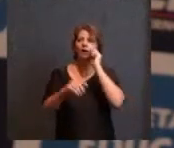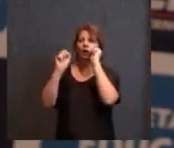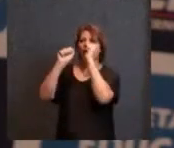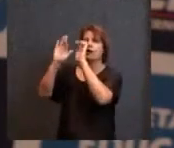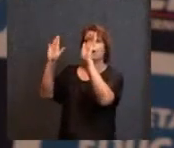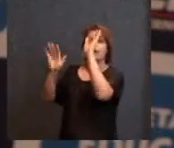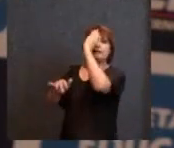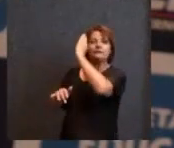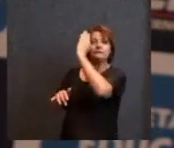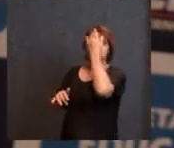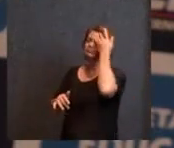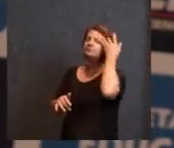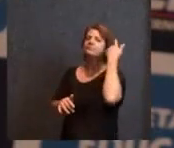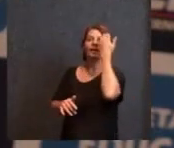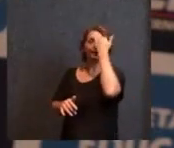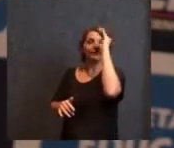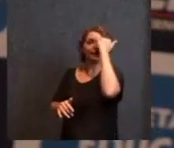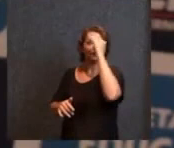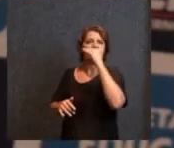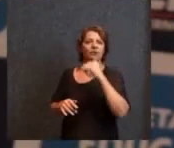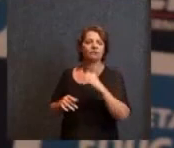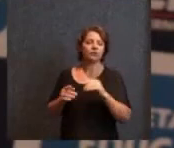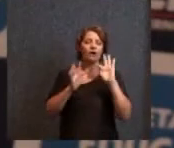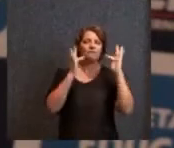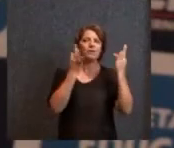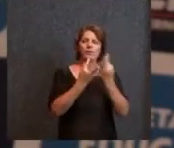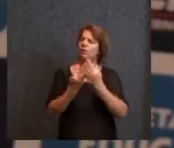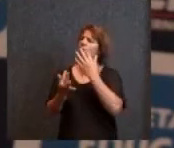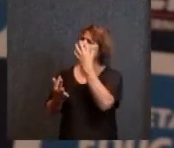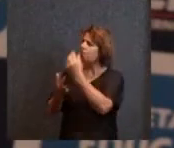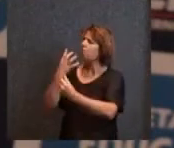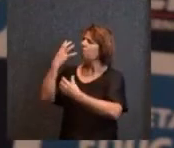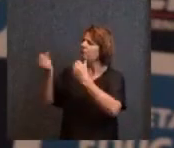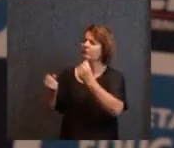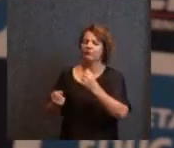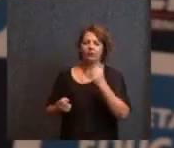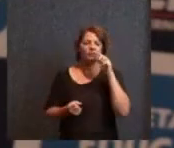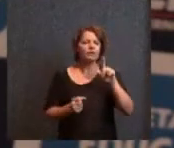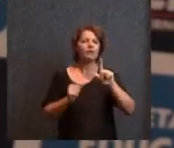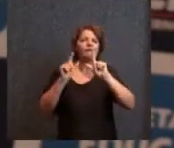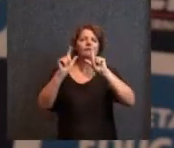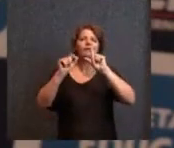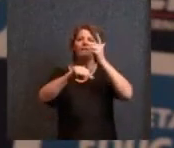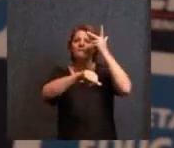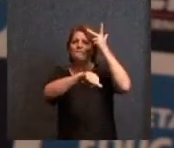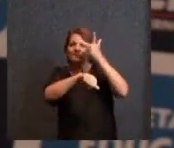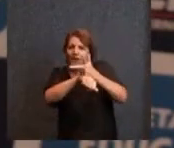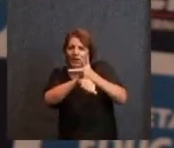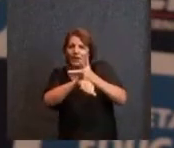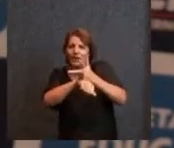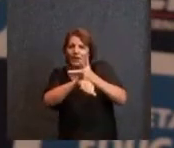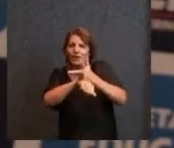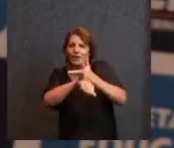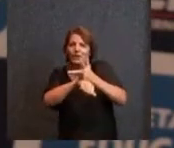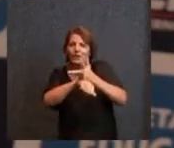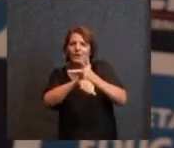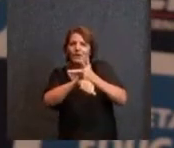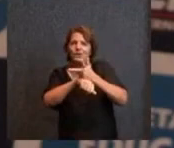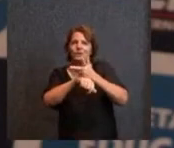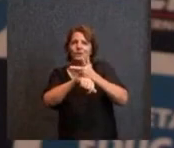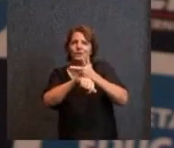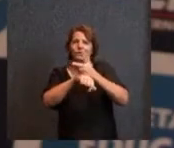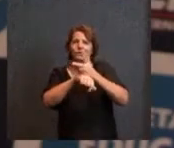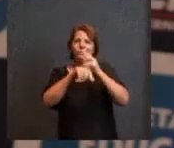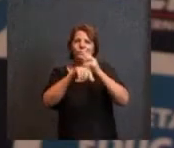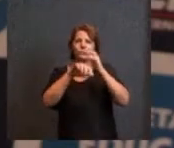respostas, prefeito, têm sido muito positivas. Vi ontem à noite vários vídeos de reuniões com as famílias e elas vão no prédio